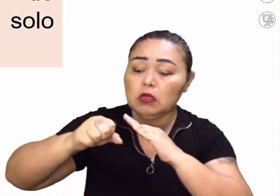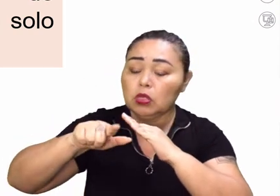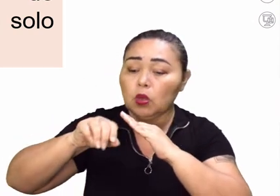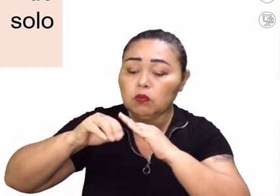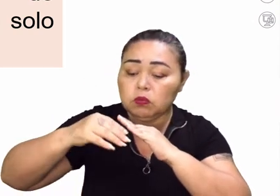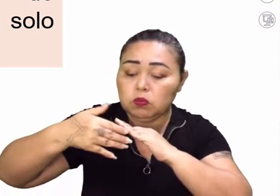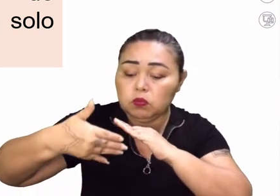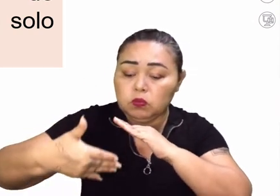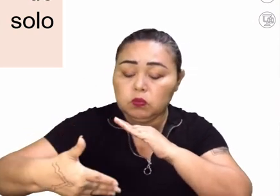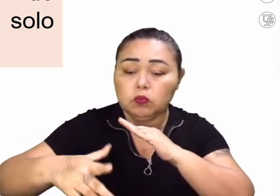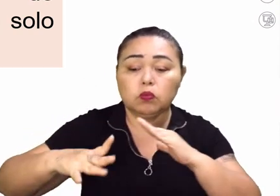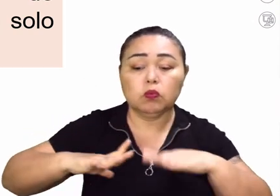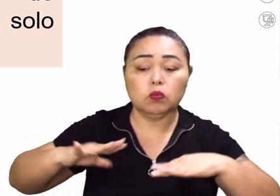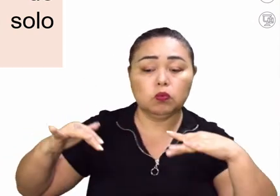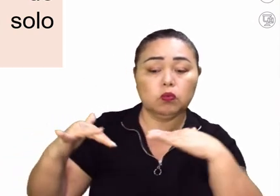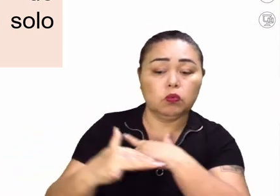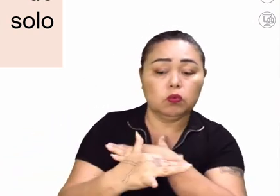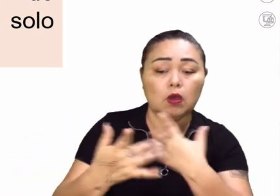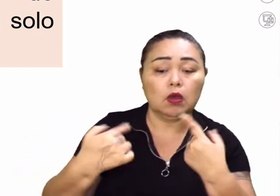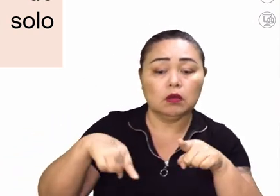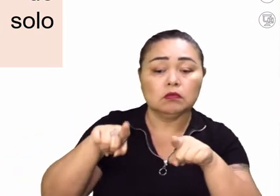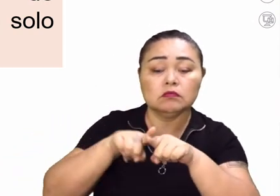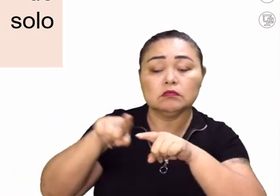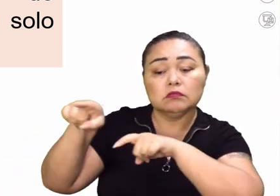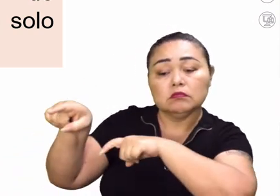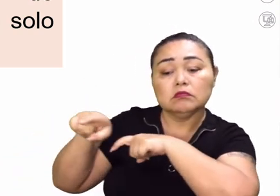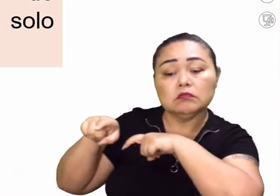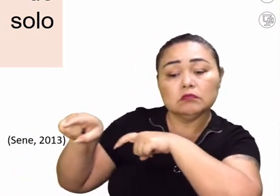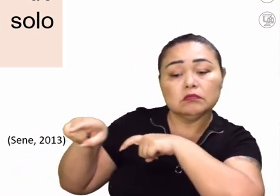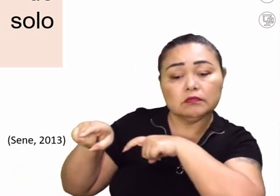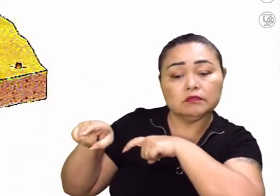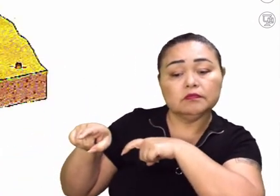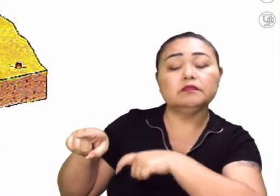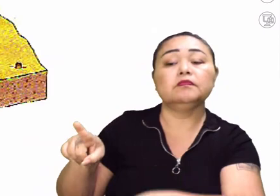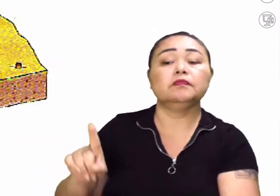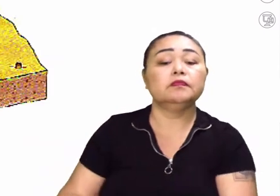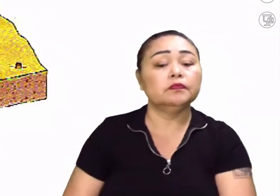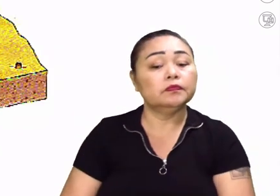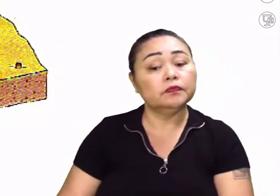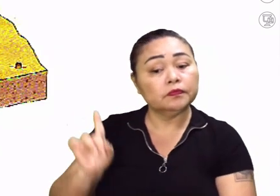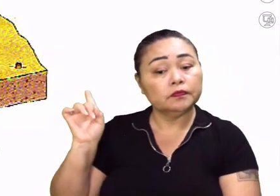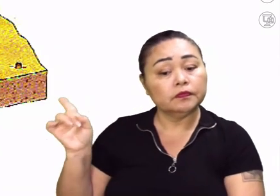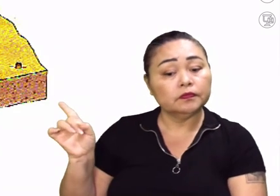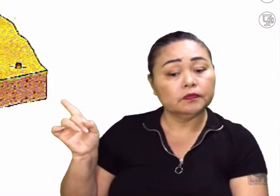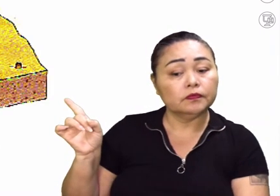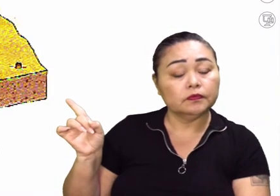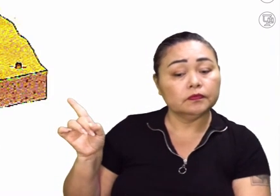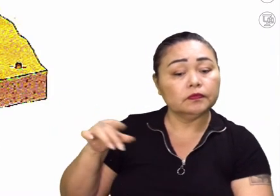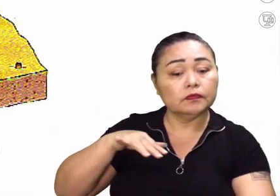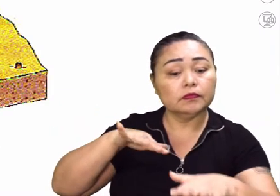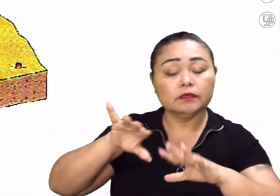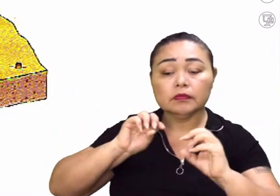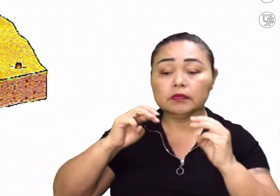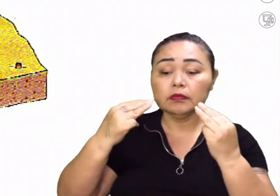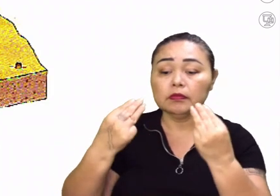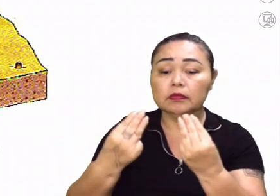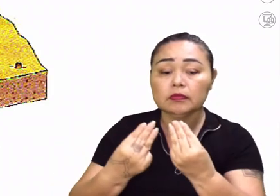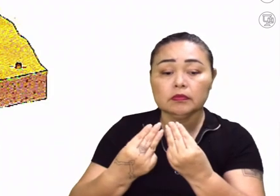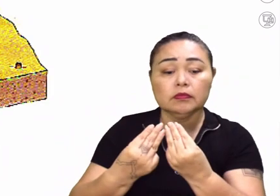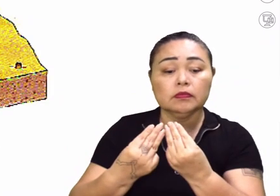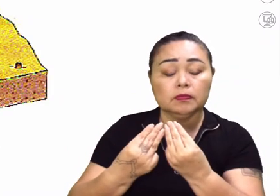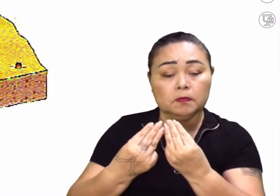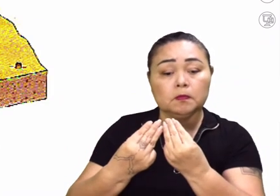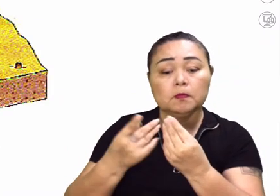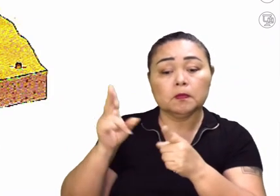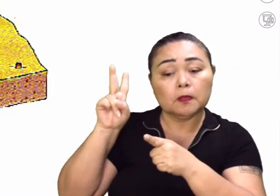tanto em áreas urbanas como em áreas agrícolas E aí ó movimento de massa a